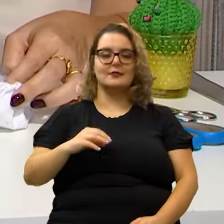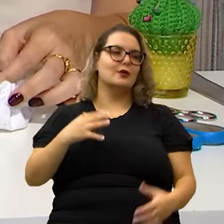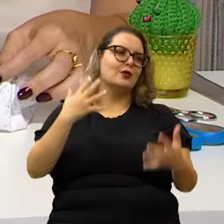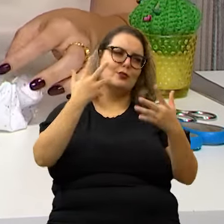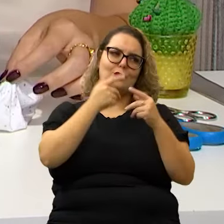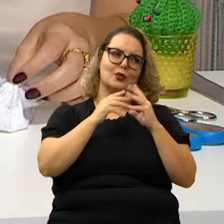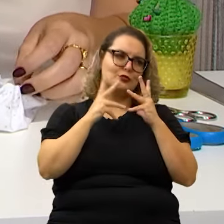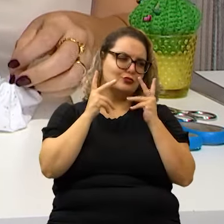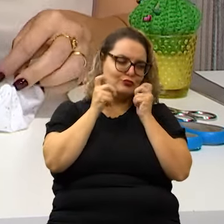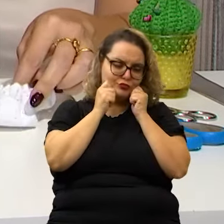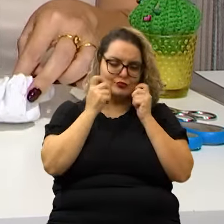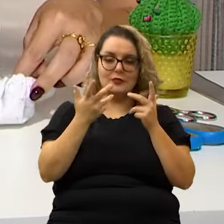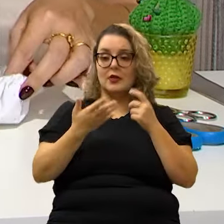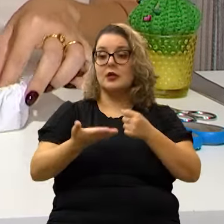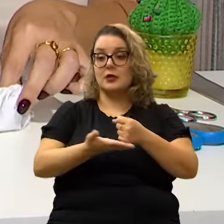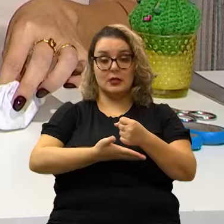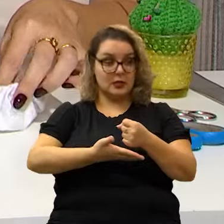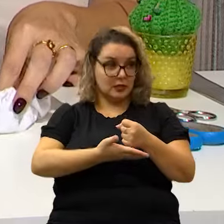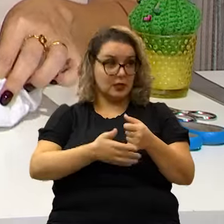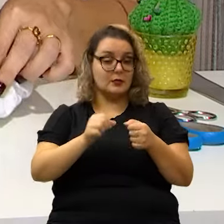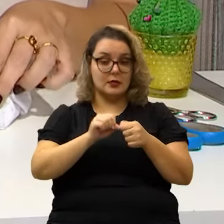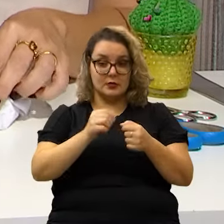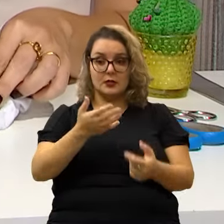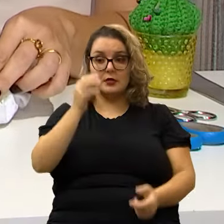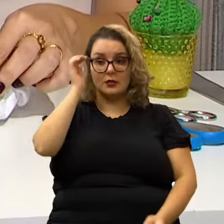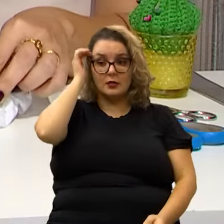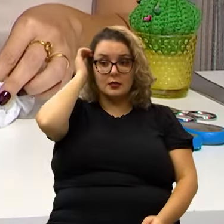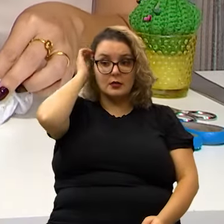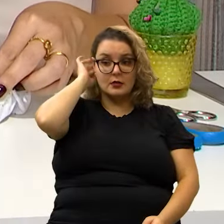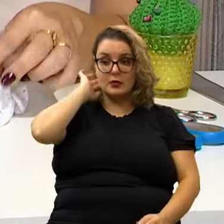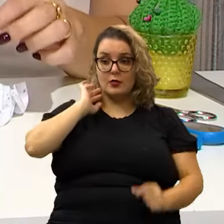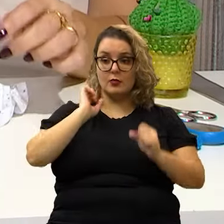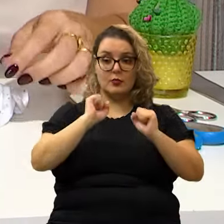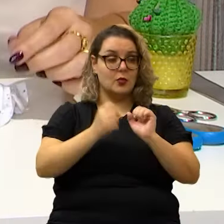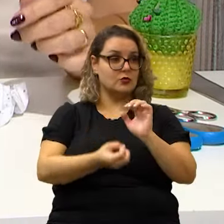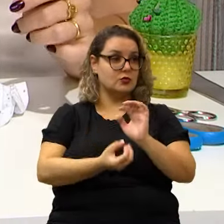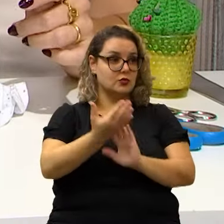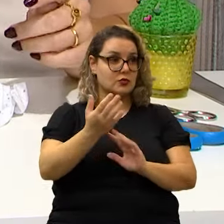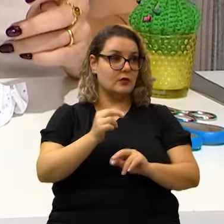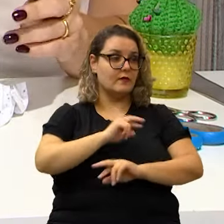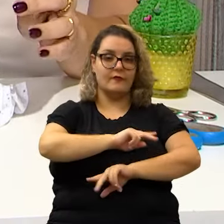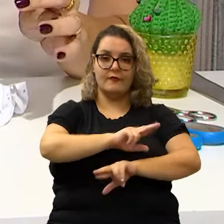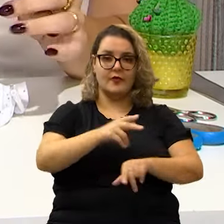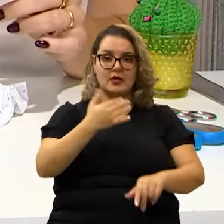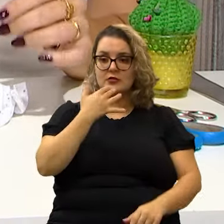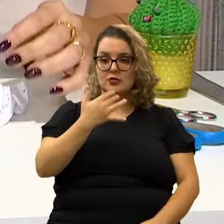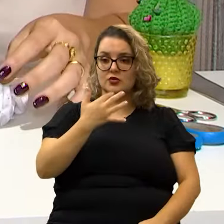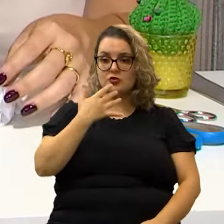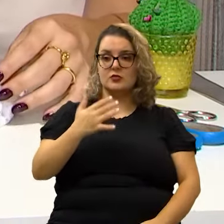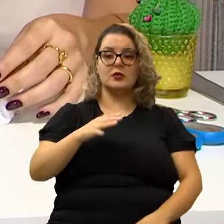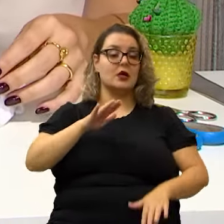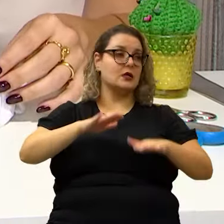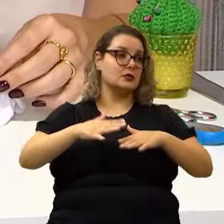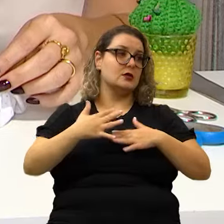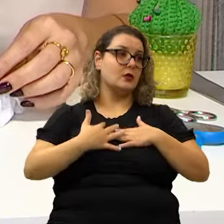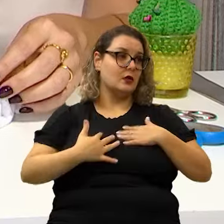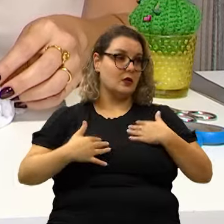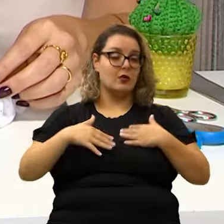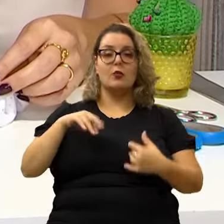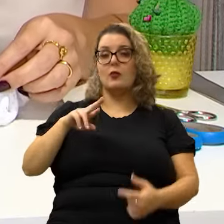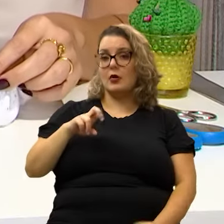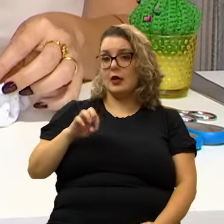muito bonitinho, todos os bichinhos e a base também que você faz. A pessoa pode criar com várias cores, às vezes com os retalhos